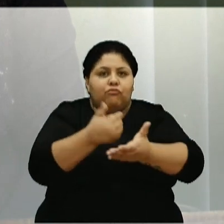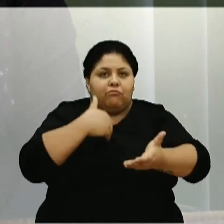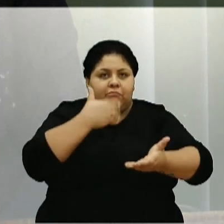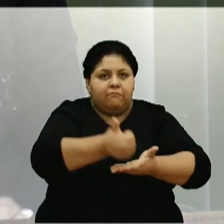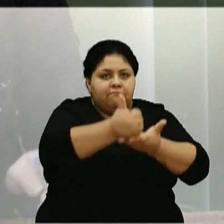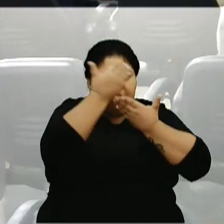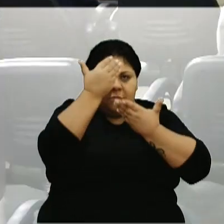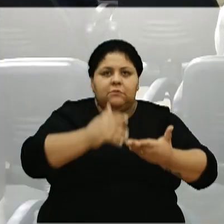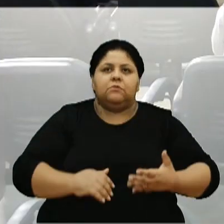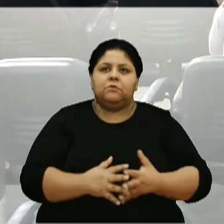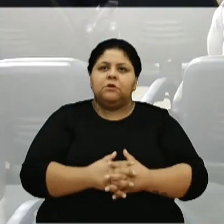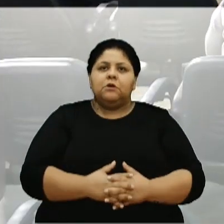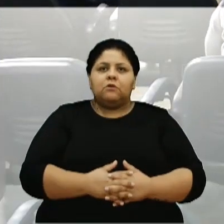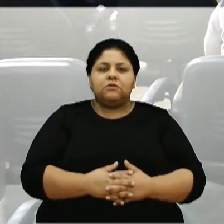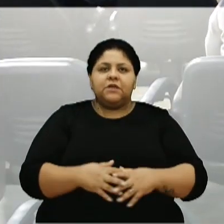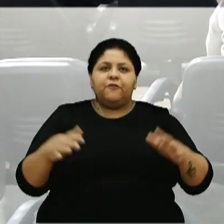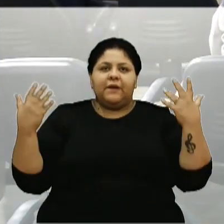Muito obrigado.